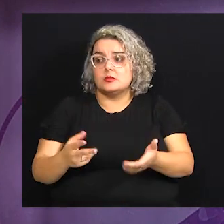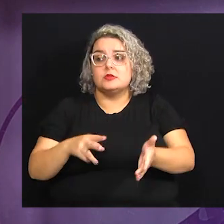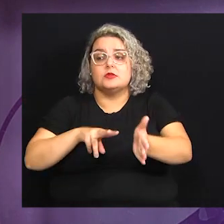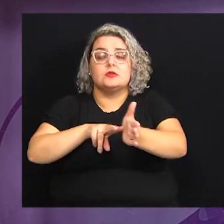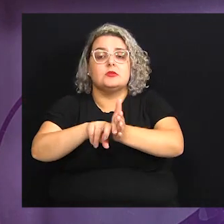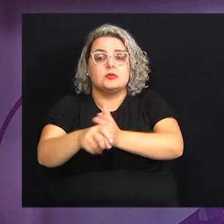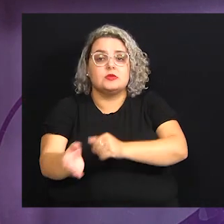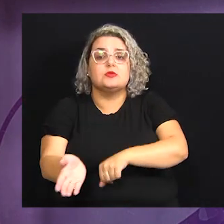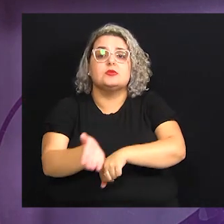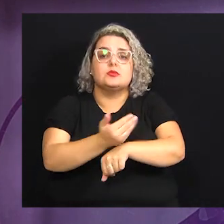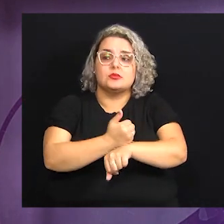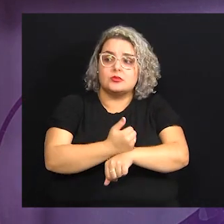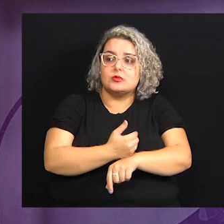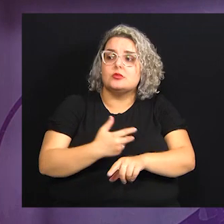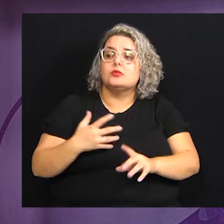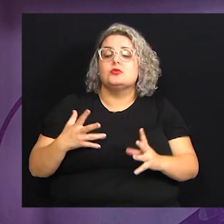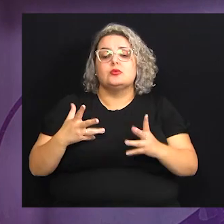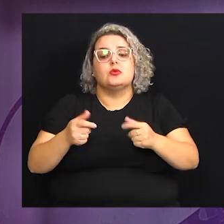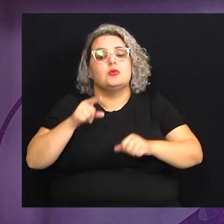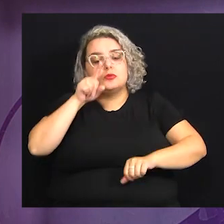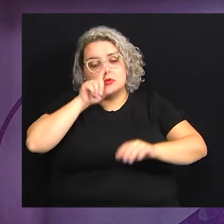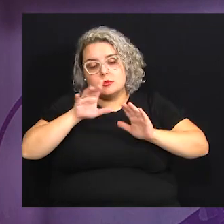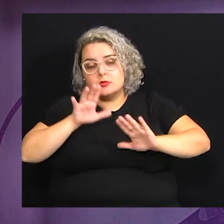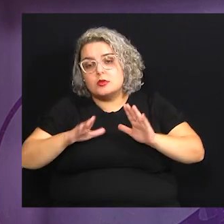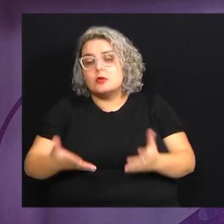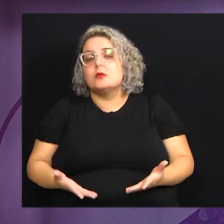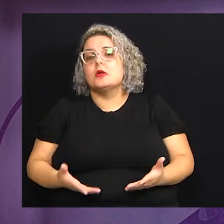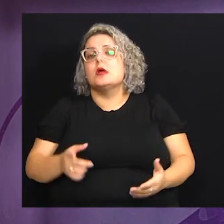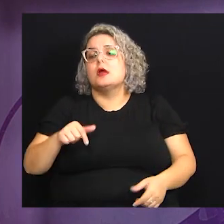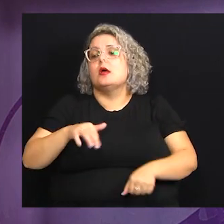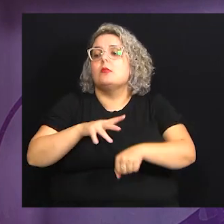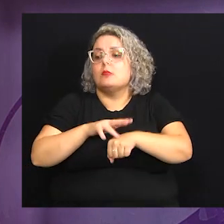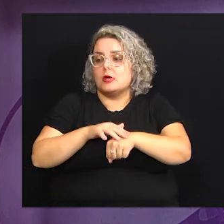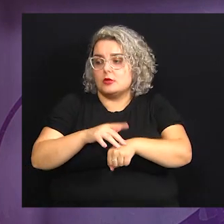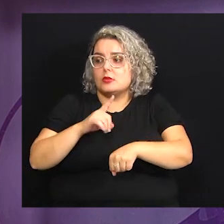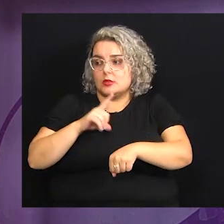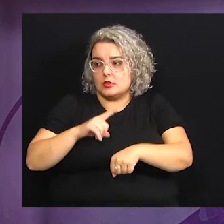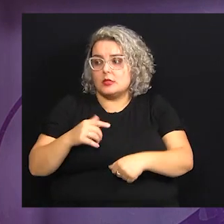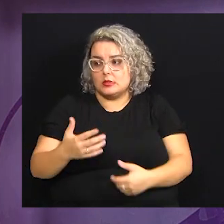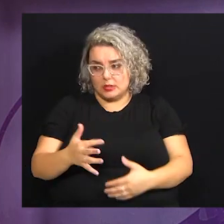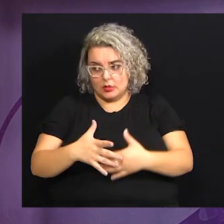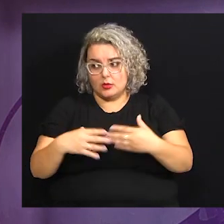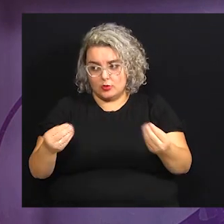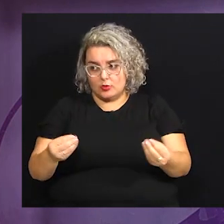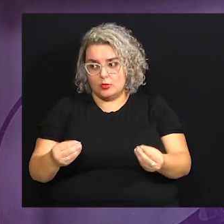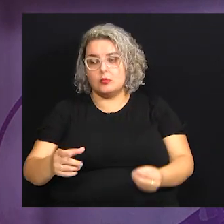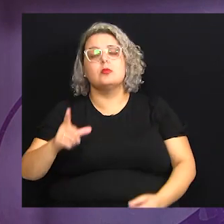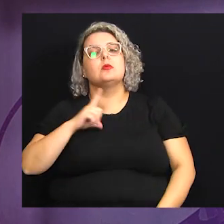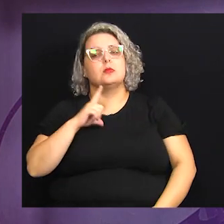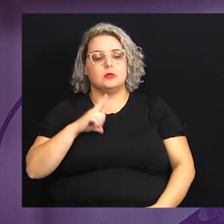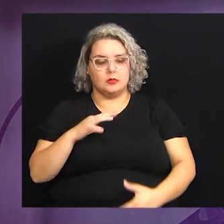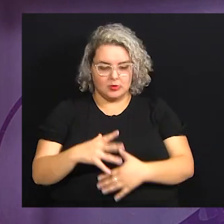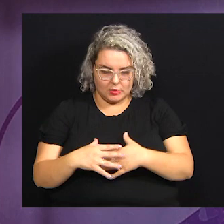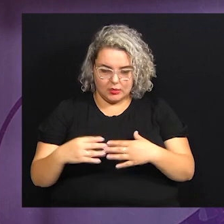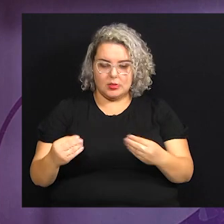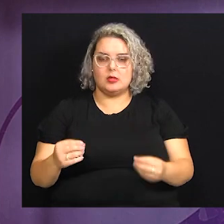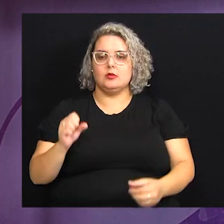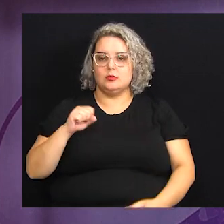fazendo esse diagnóstico precoce, tomando todos os cuidados, essa é uma doença que tem cura.